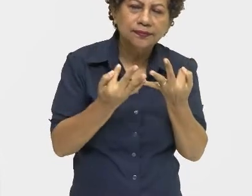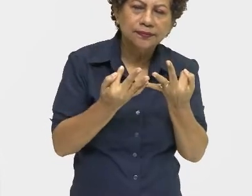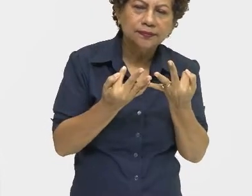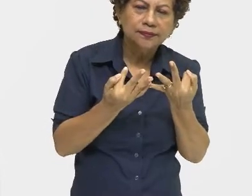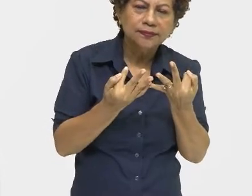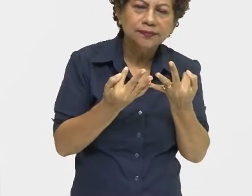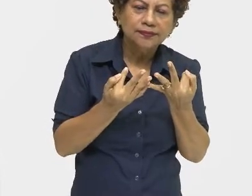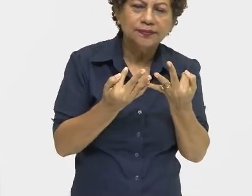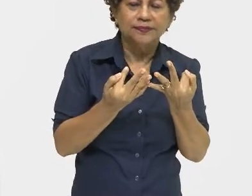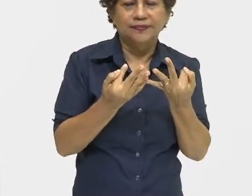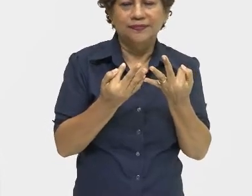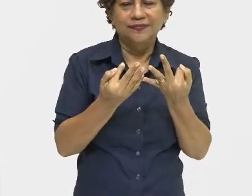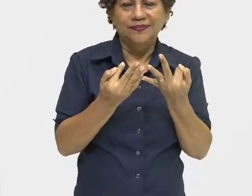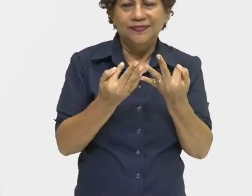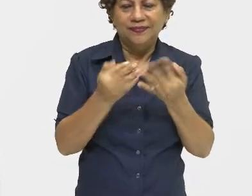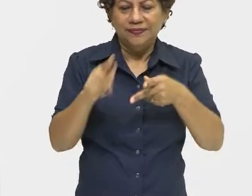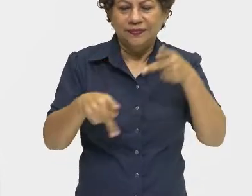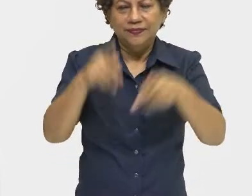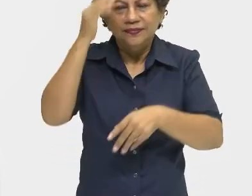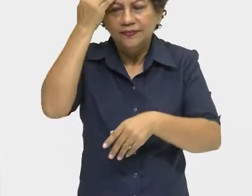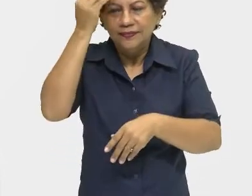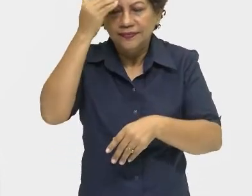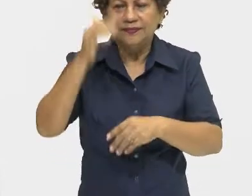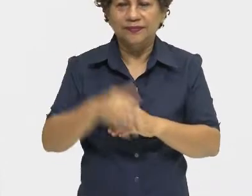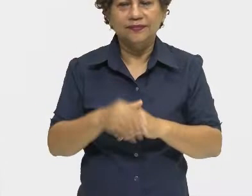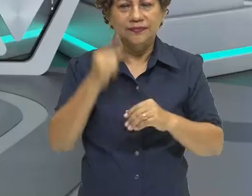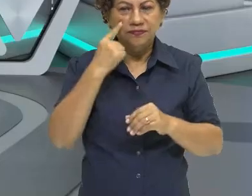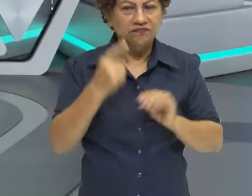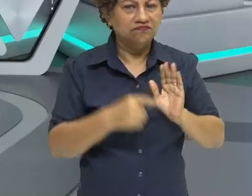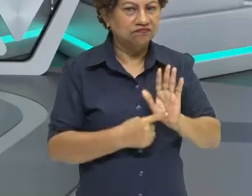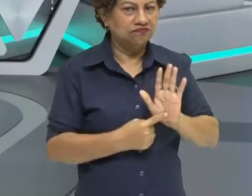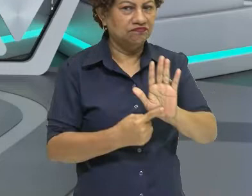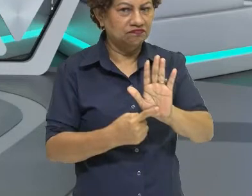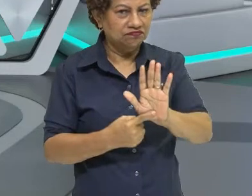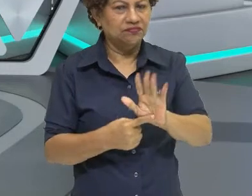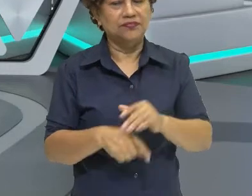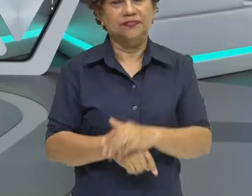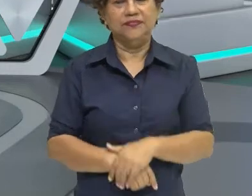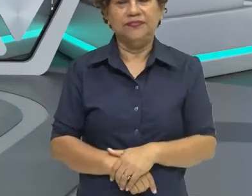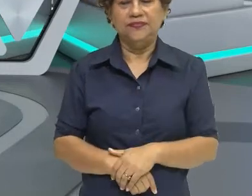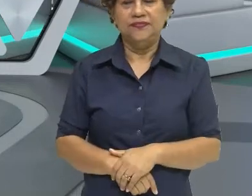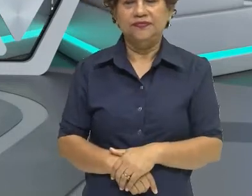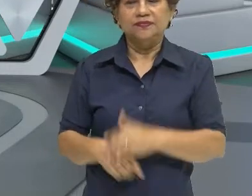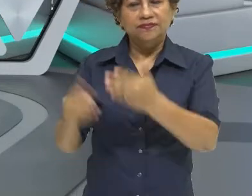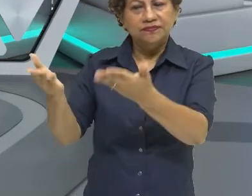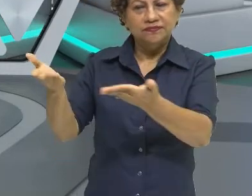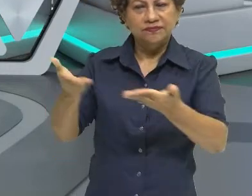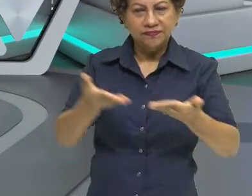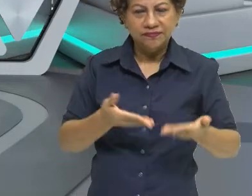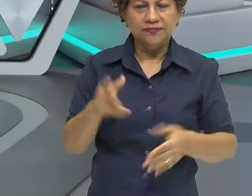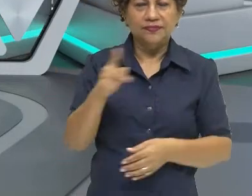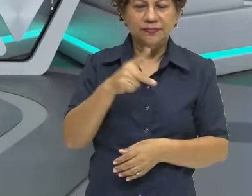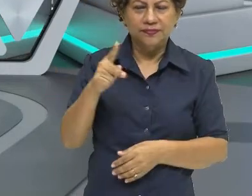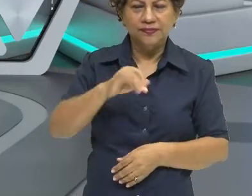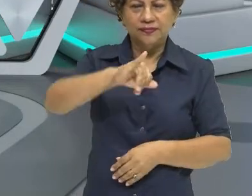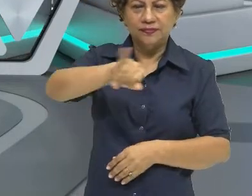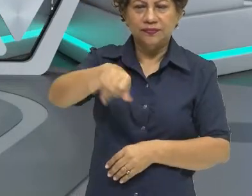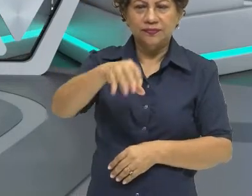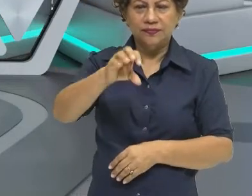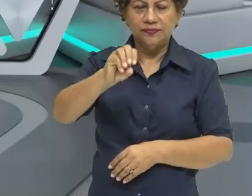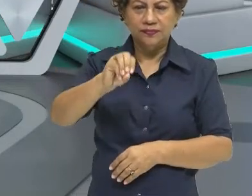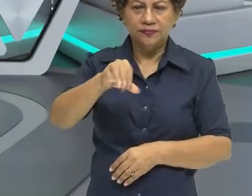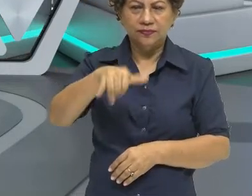simples entendesse. A gente trouxe aqui para a nossa sala a professora Joyce, e ela vai falar para a gente de uma maneira